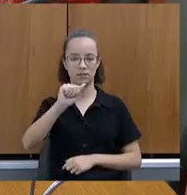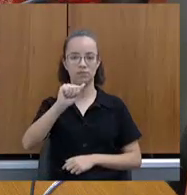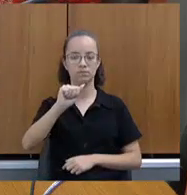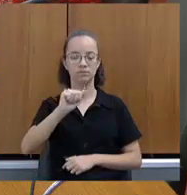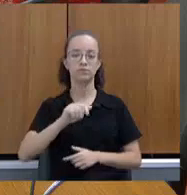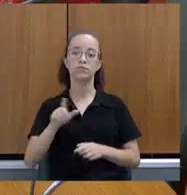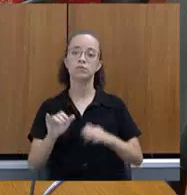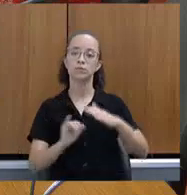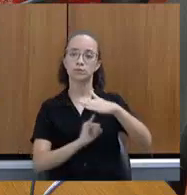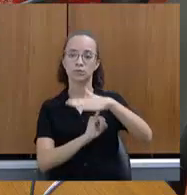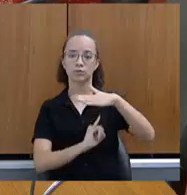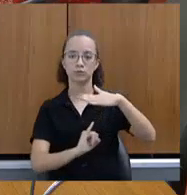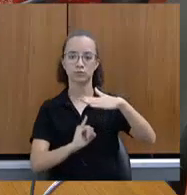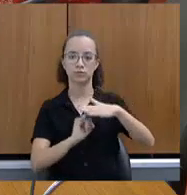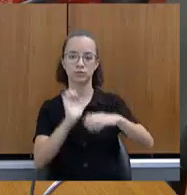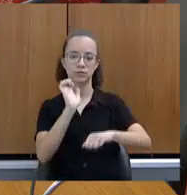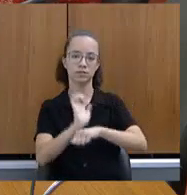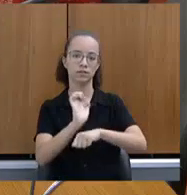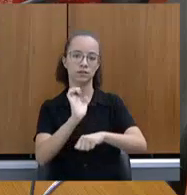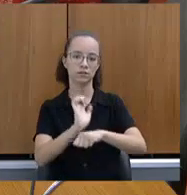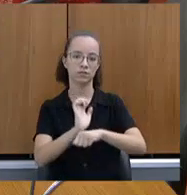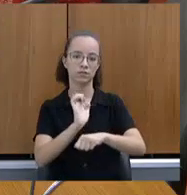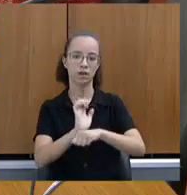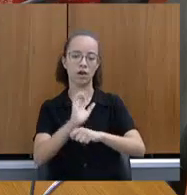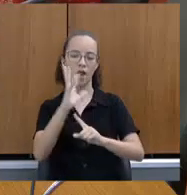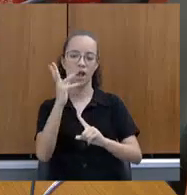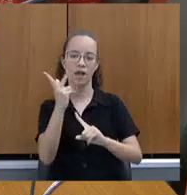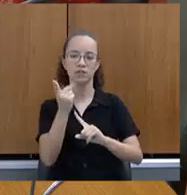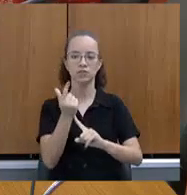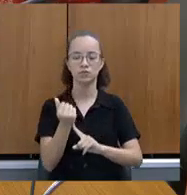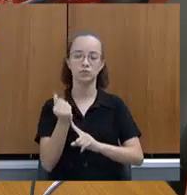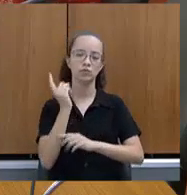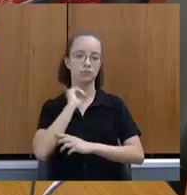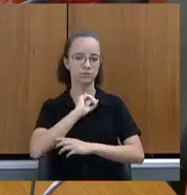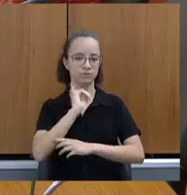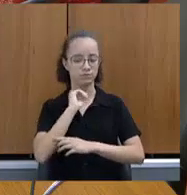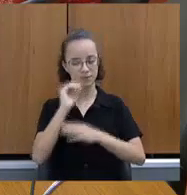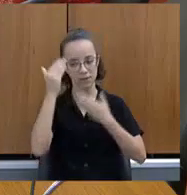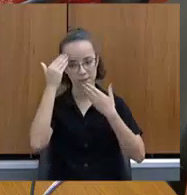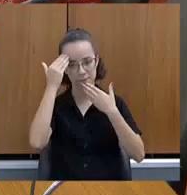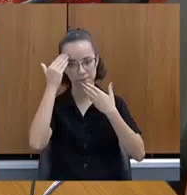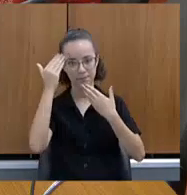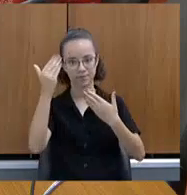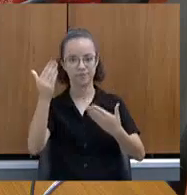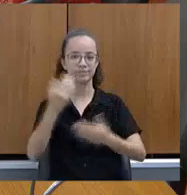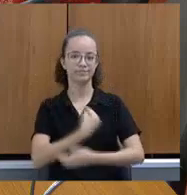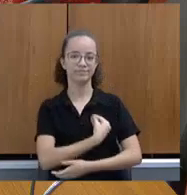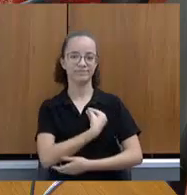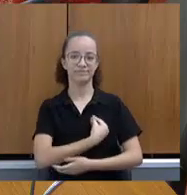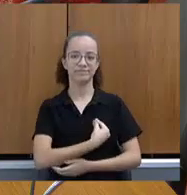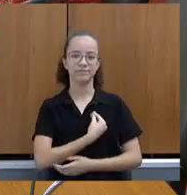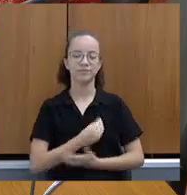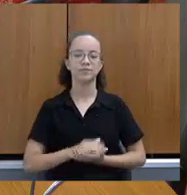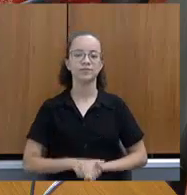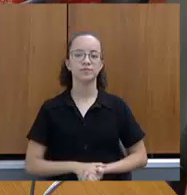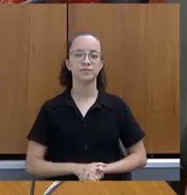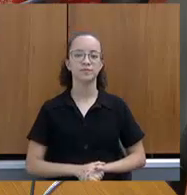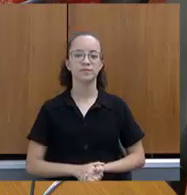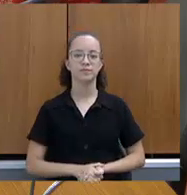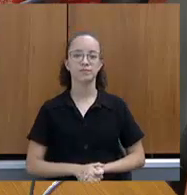do Instituto Estadual do patrimônio histórico e artístico de Minas Gerais Muito obrigado também pela presença